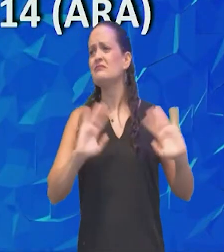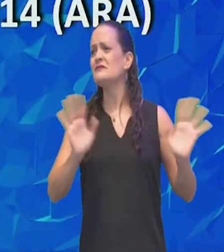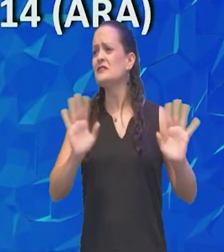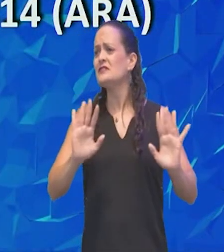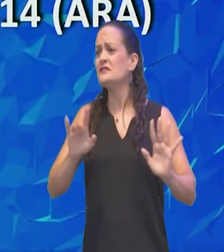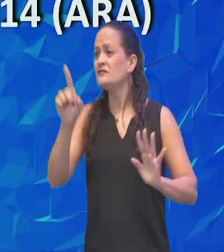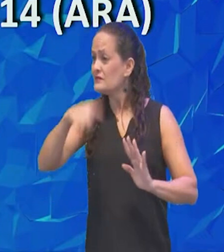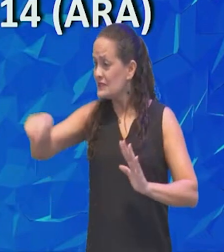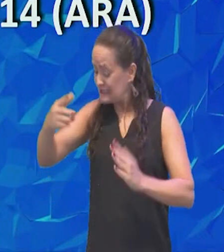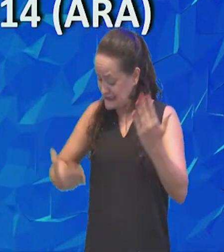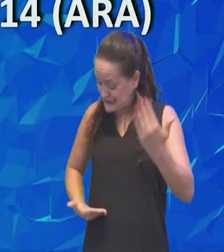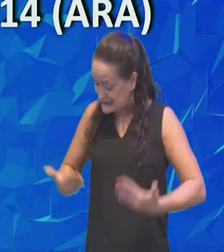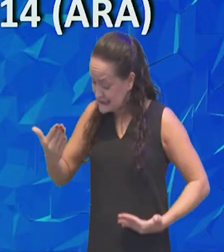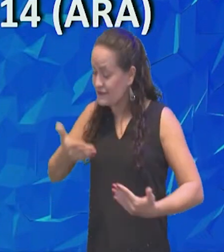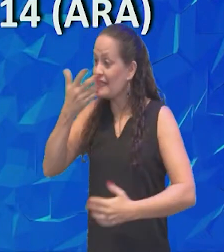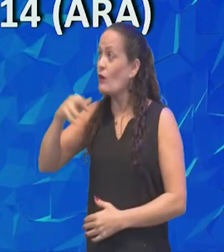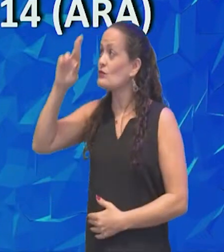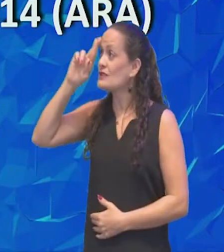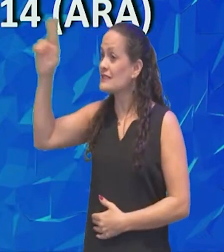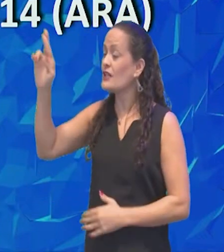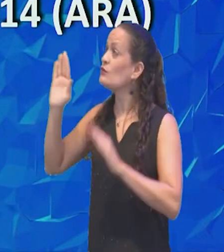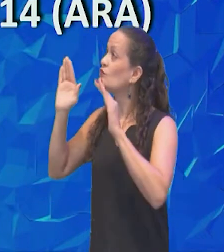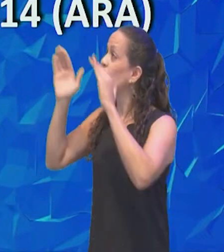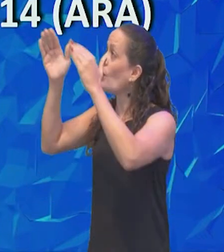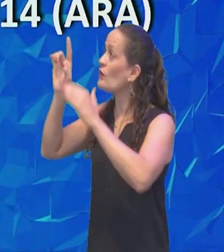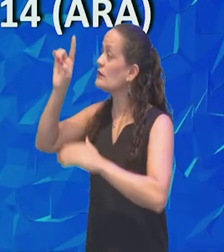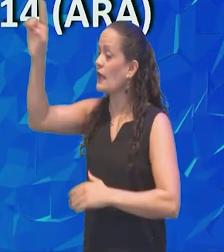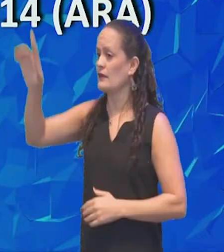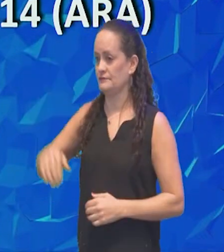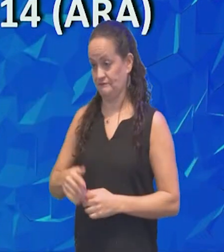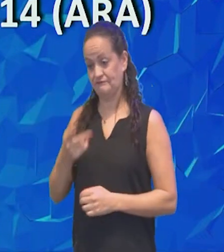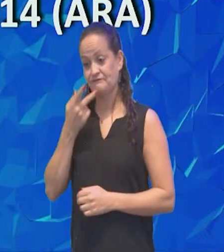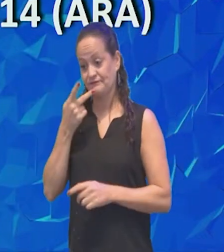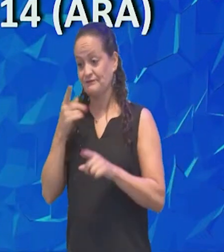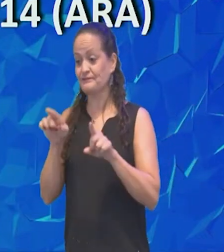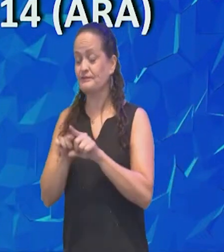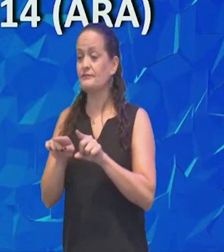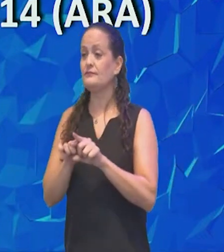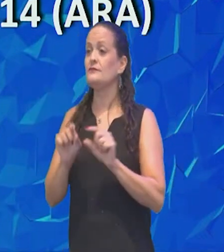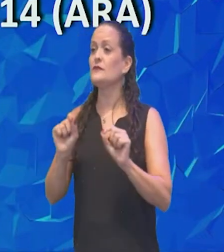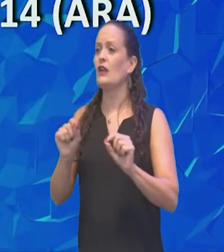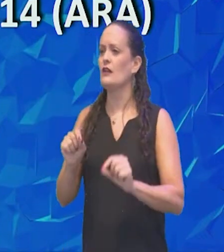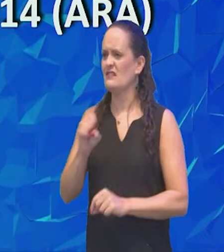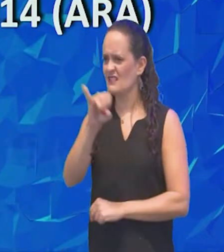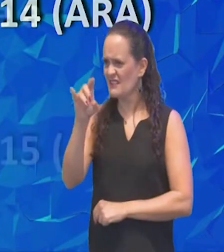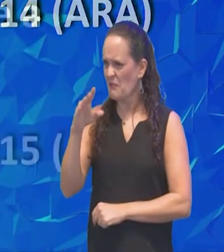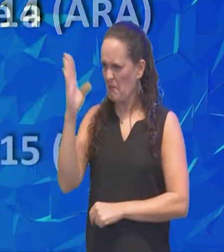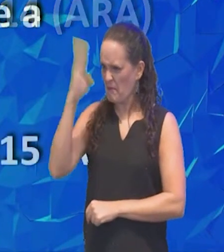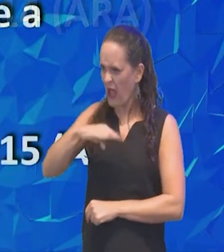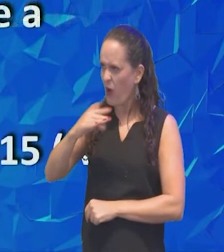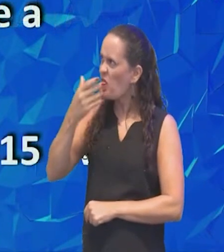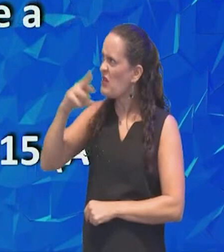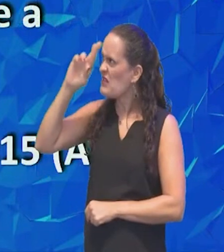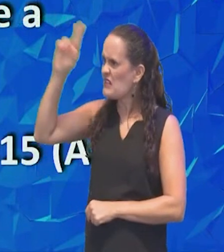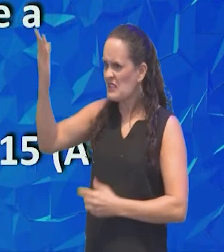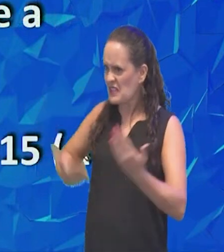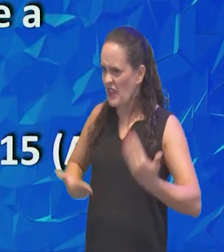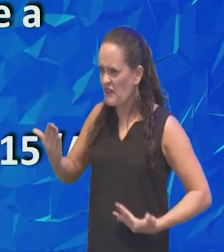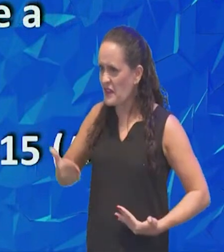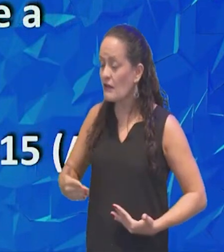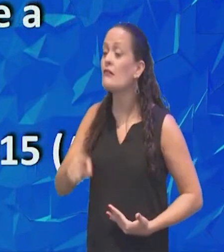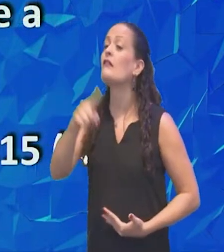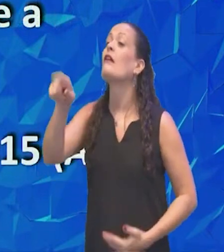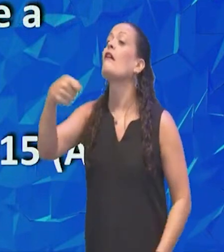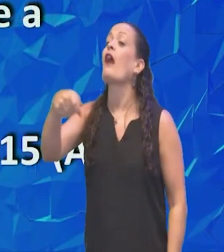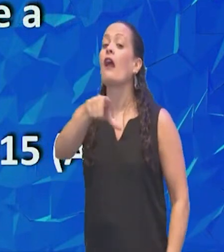e no Egito, e servi ao Senhor. E aí ele diz, conforme ouvimos aqui, se vos parece mal servir ao Senhor, escolhei hoje a